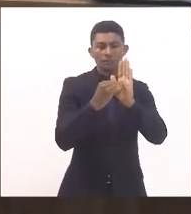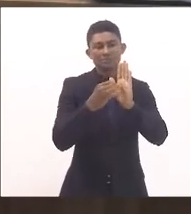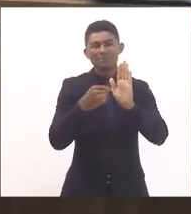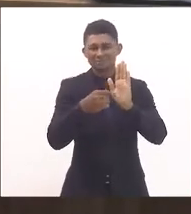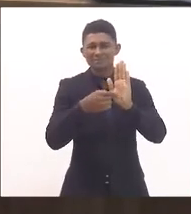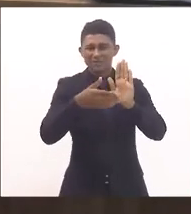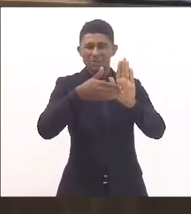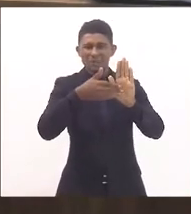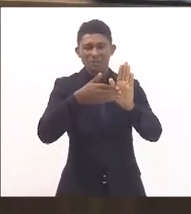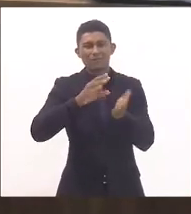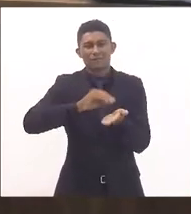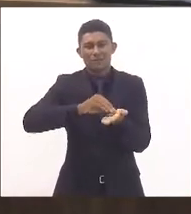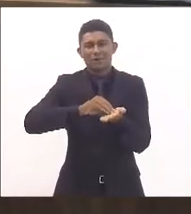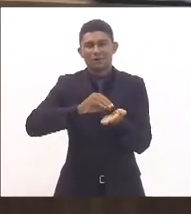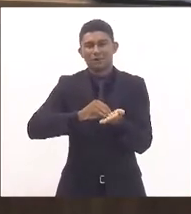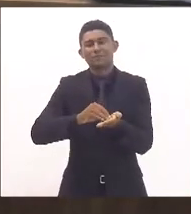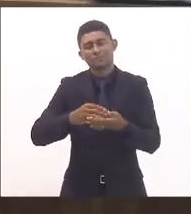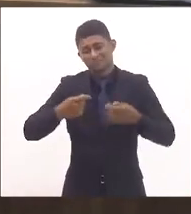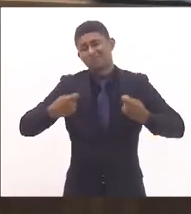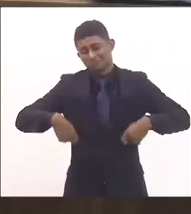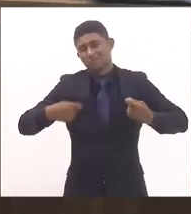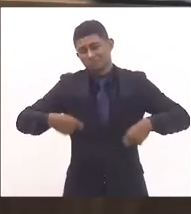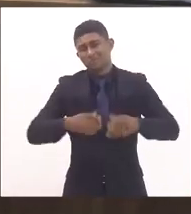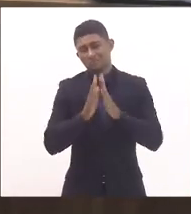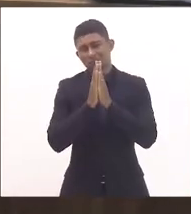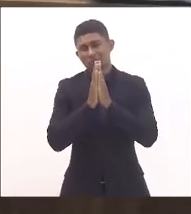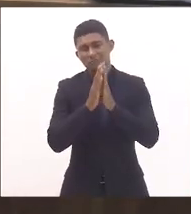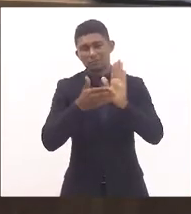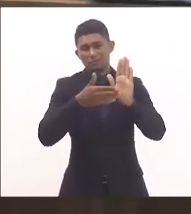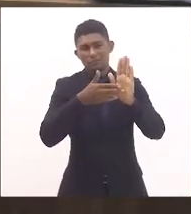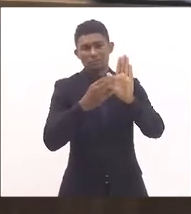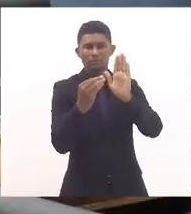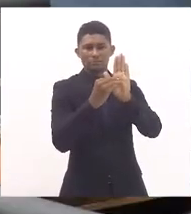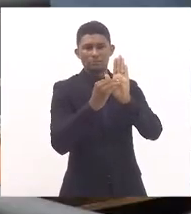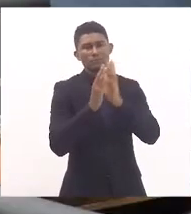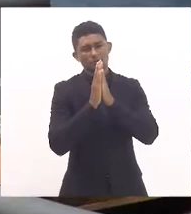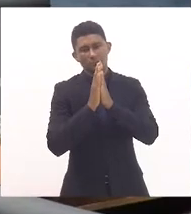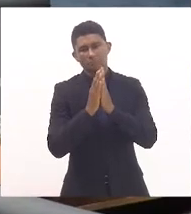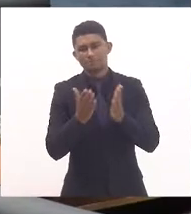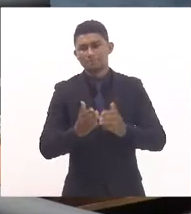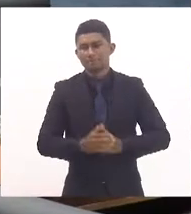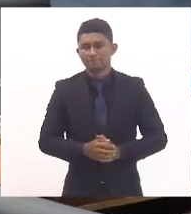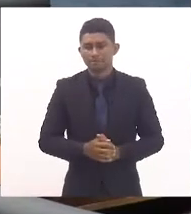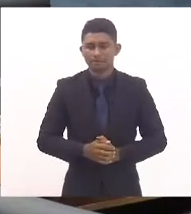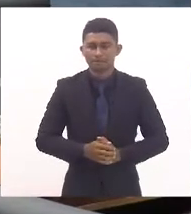dia e a Aline só está dependendo disso para incluir em pauta.